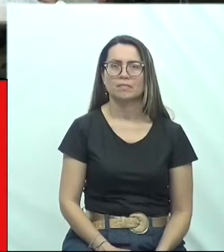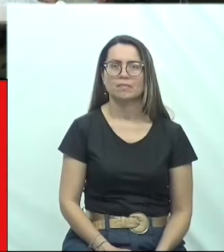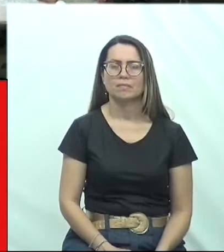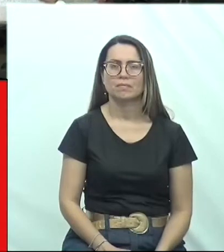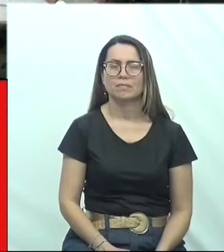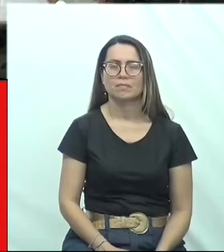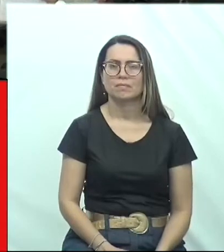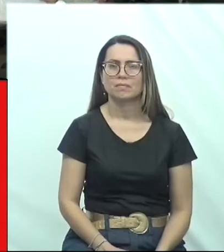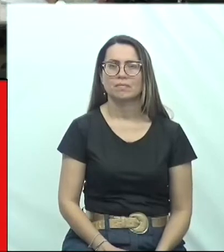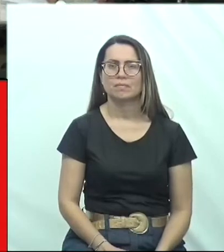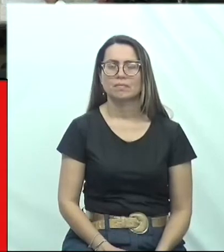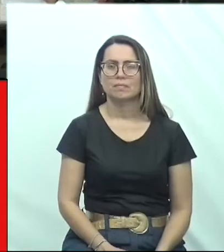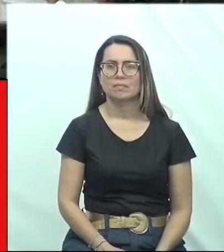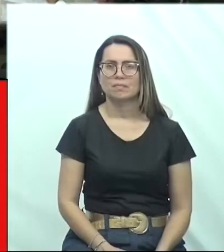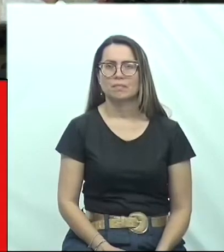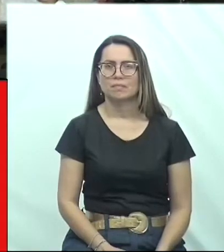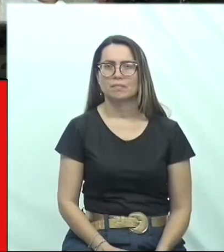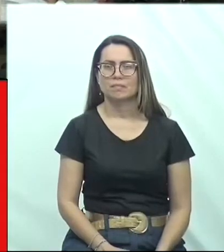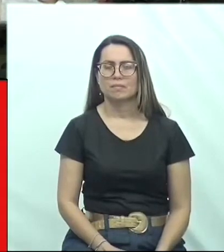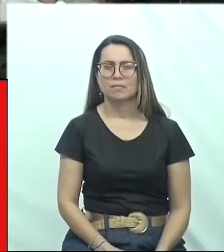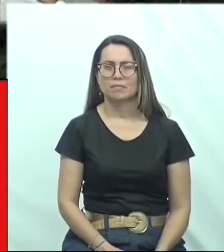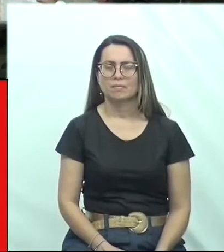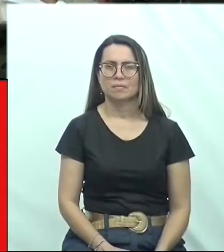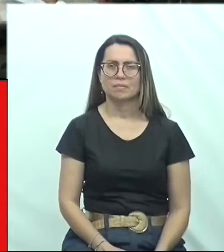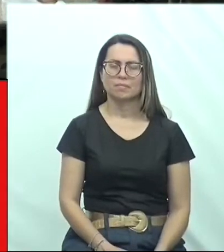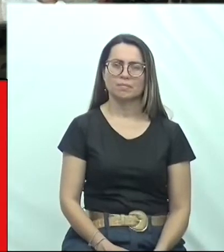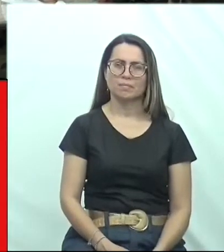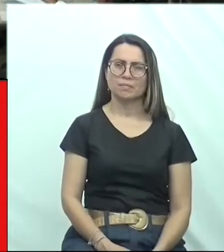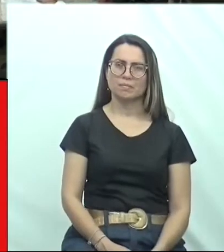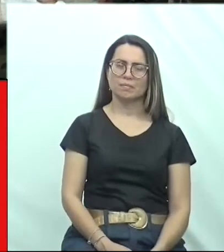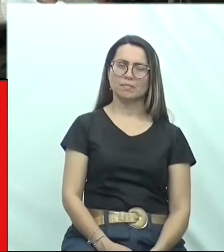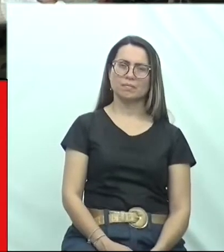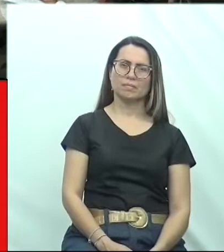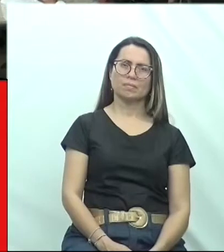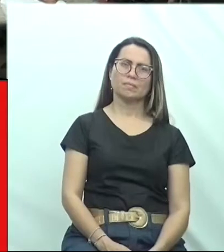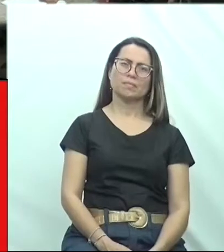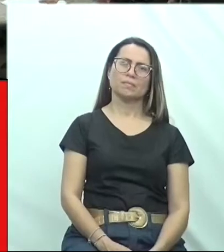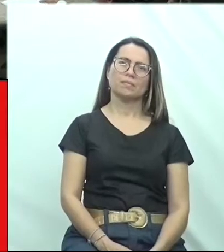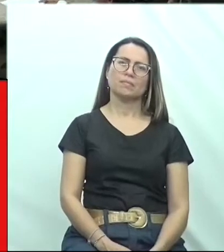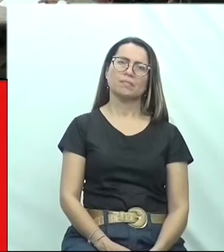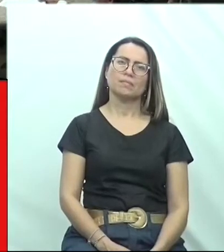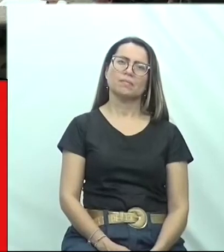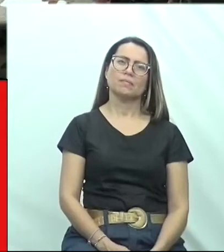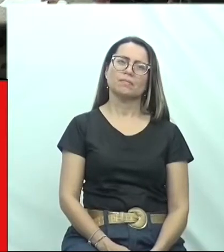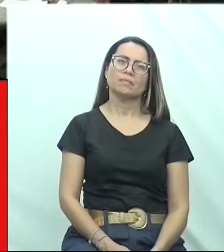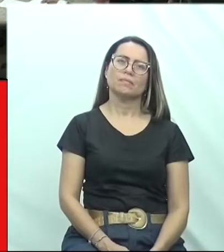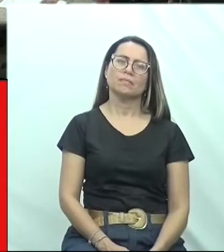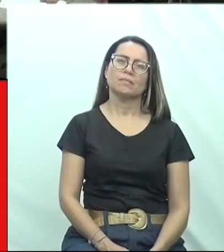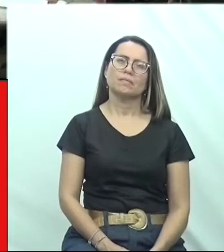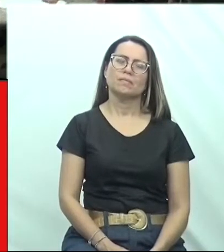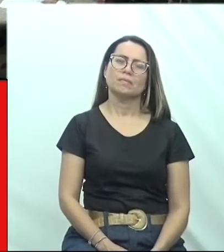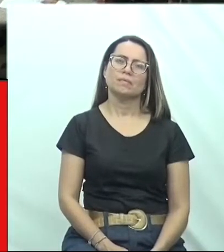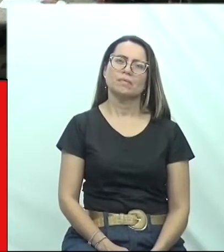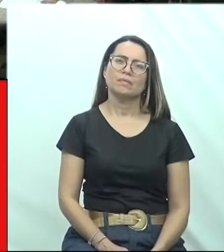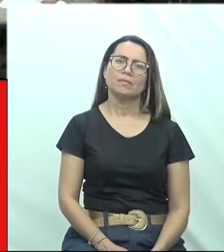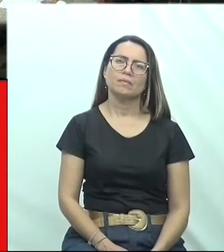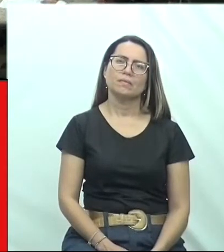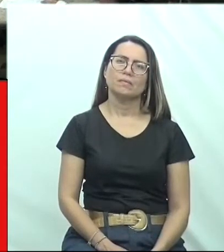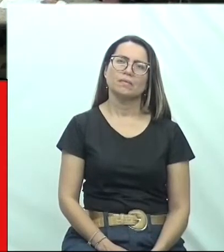É, a palavra ainda está livre. Tem algum vereador que queira fazer alguma colocação? Os que não...